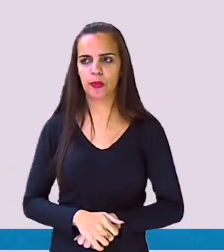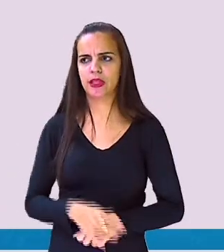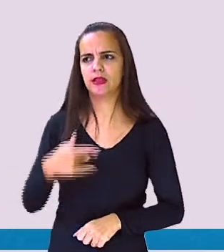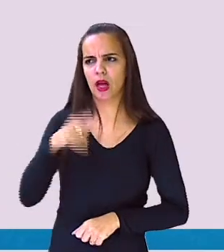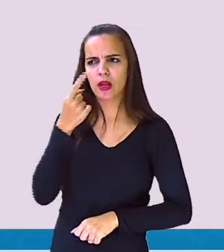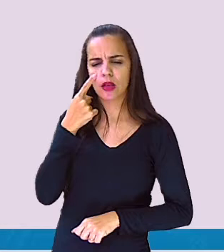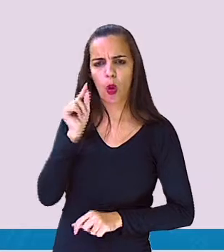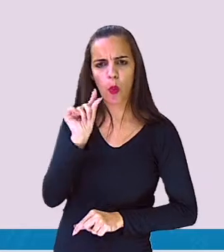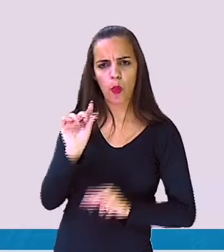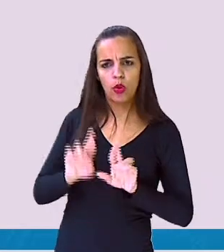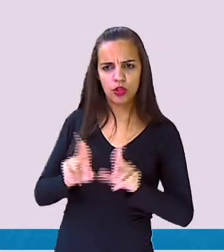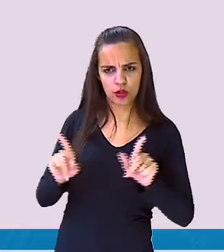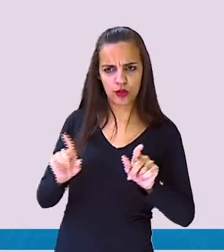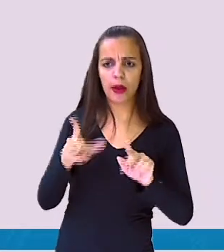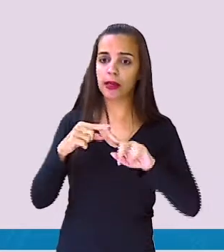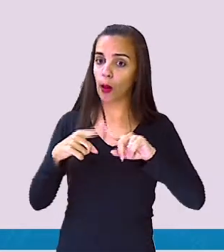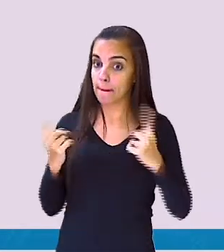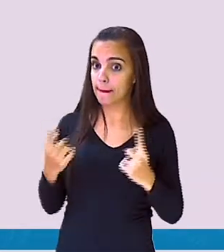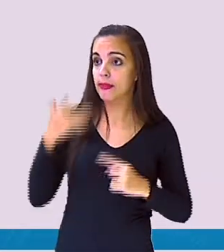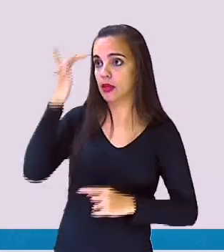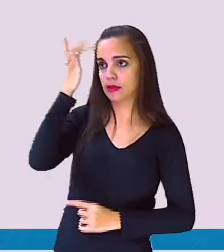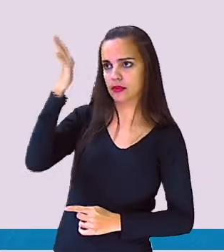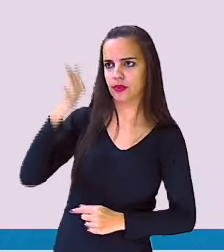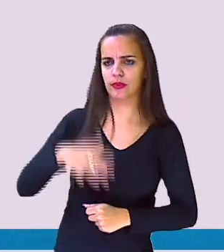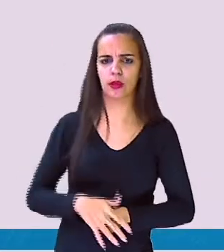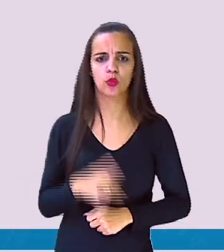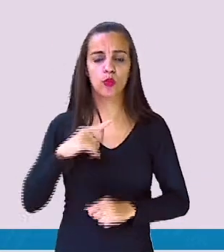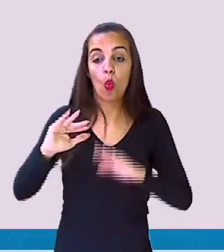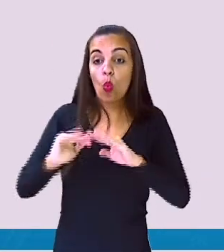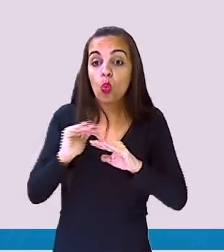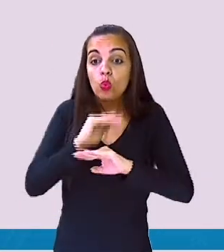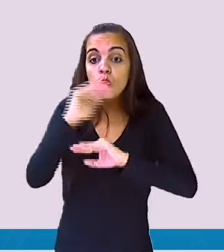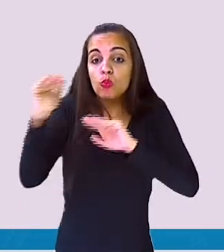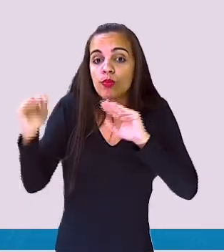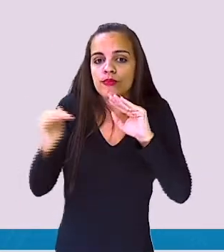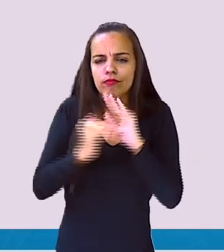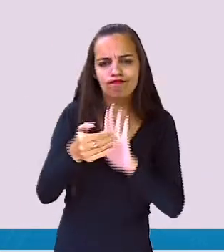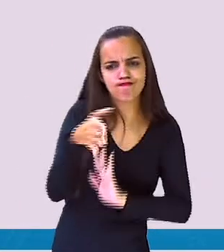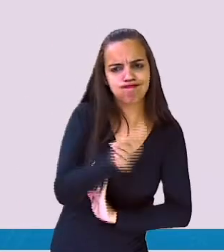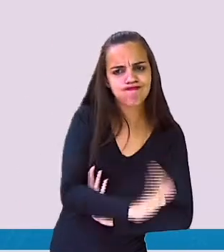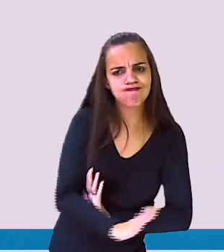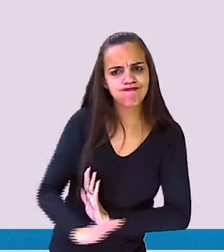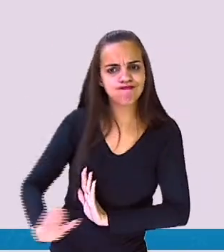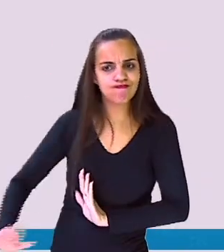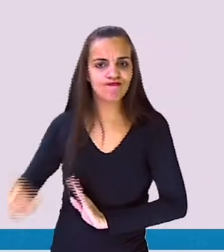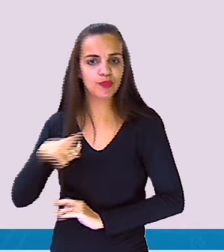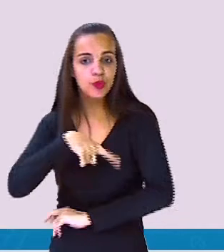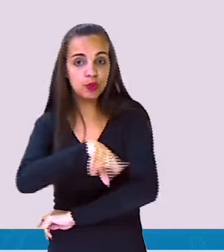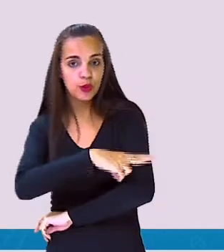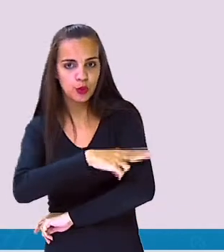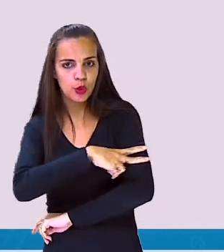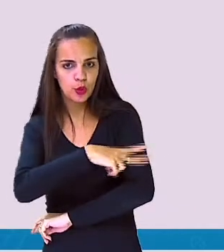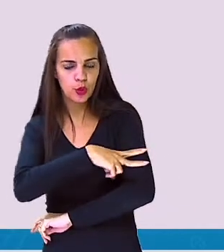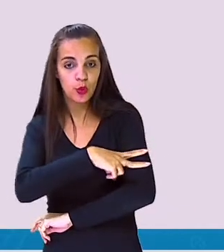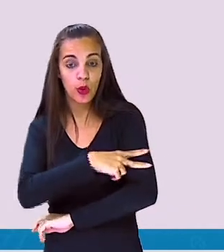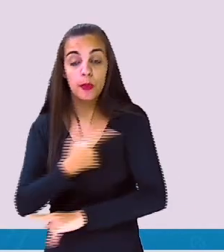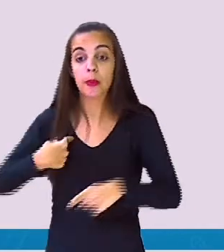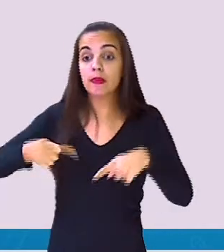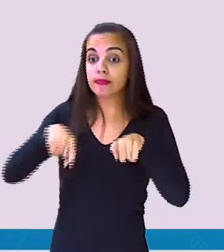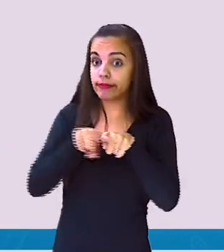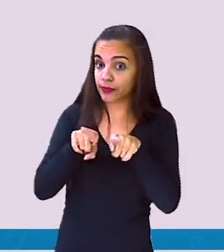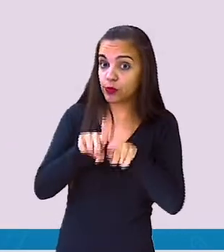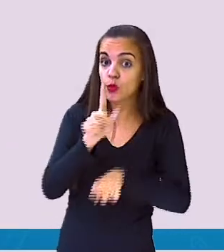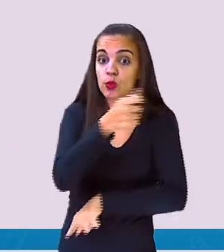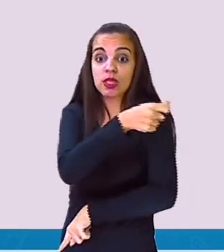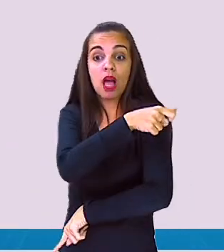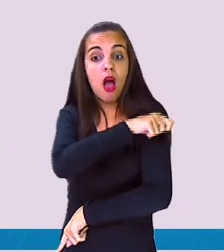diferença, super fácil. Todas as crianças do 2º ano e os alunos do 8º ano passaram direto.